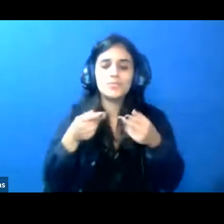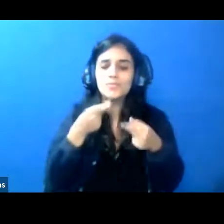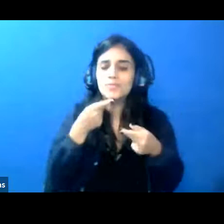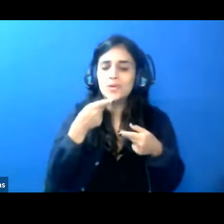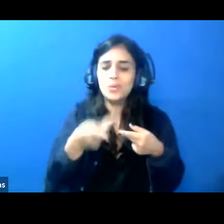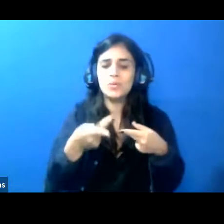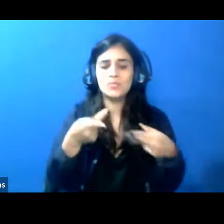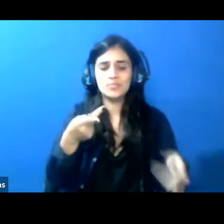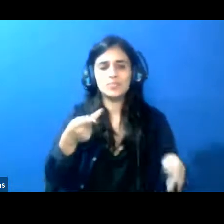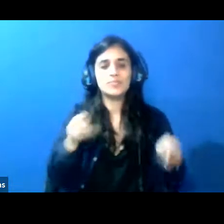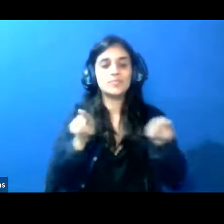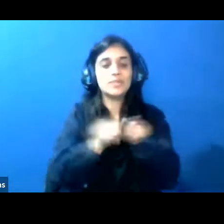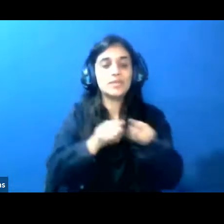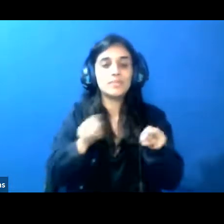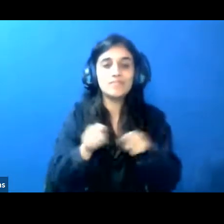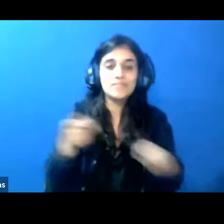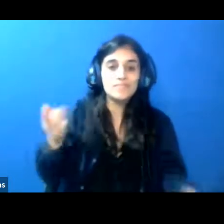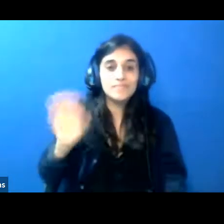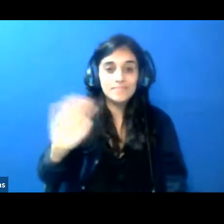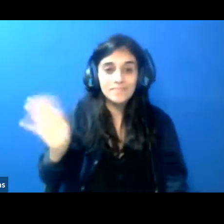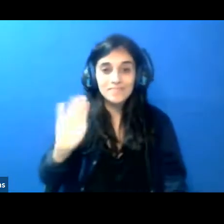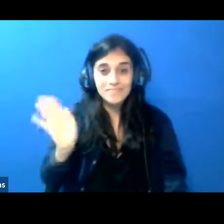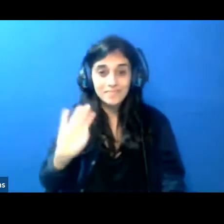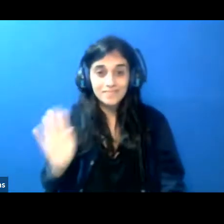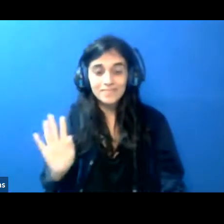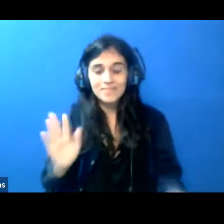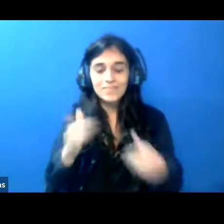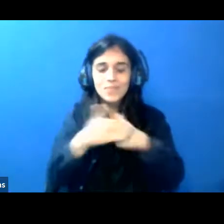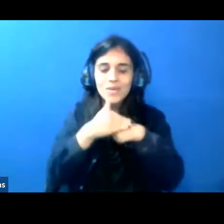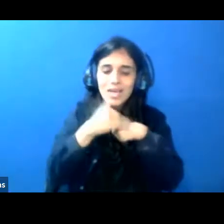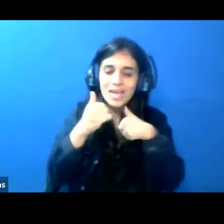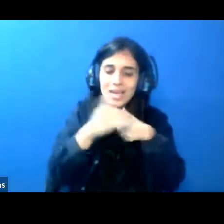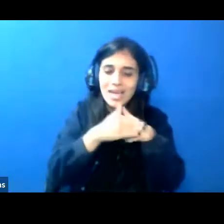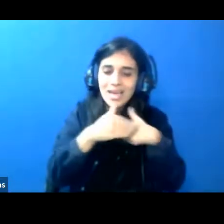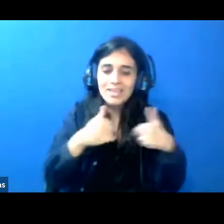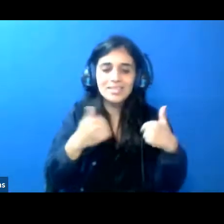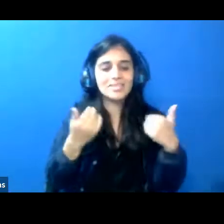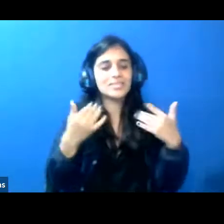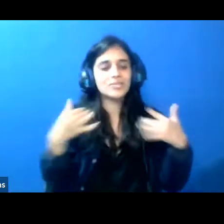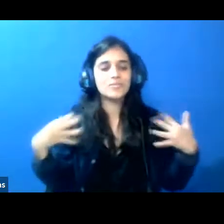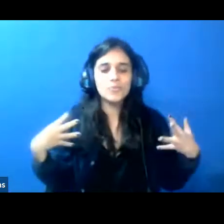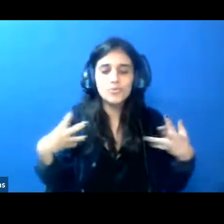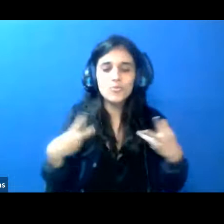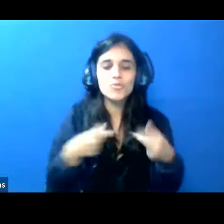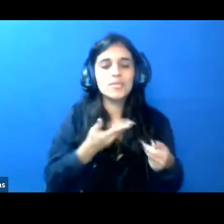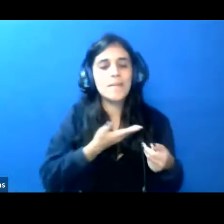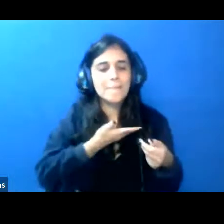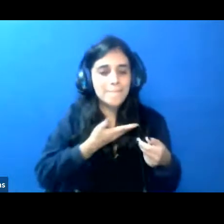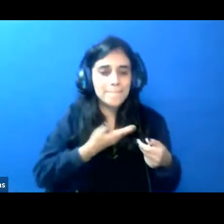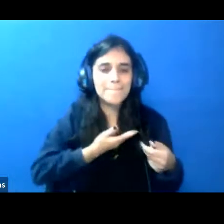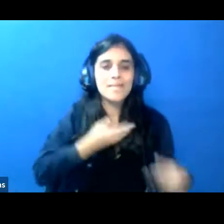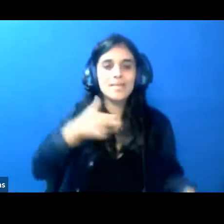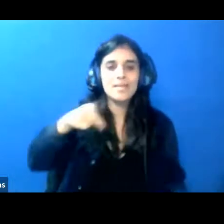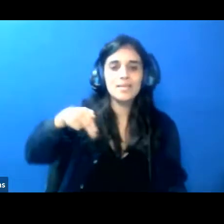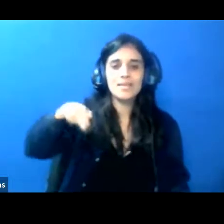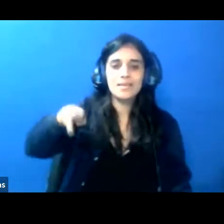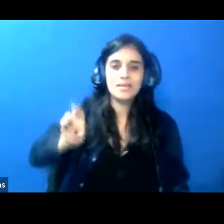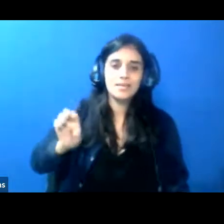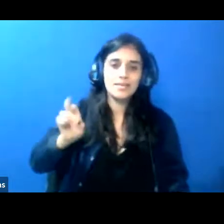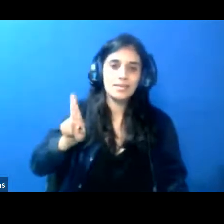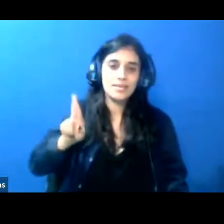uma saudação afetuosa às queridas companheiras Querexu, a Leia